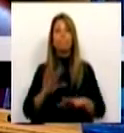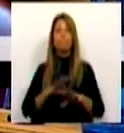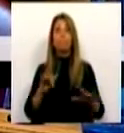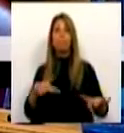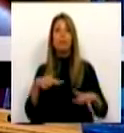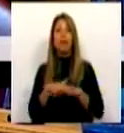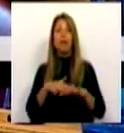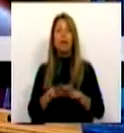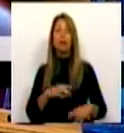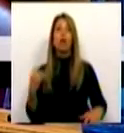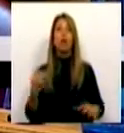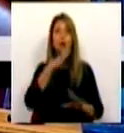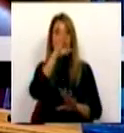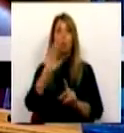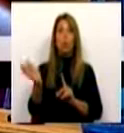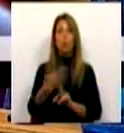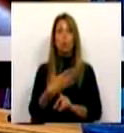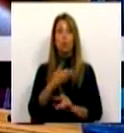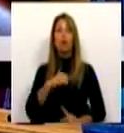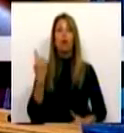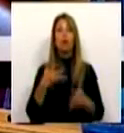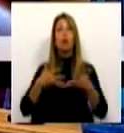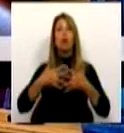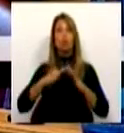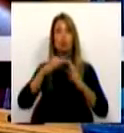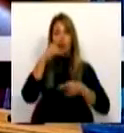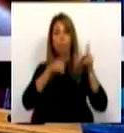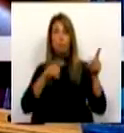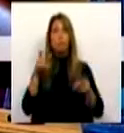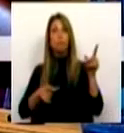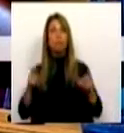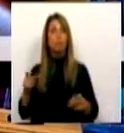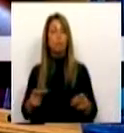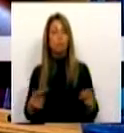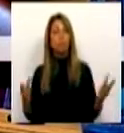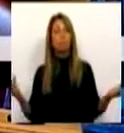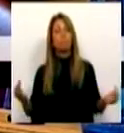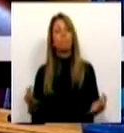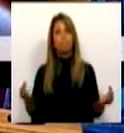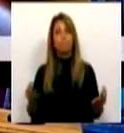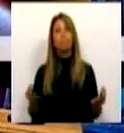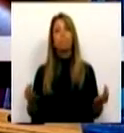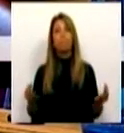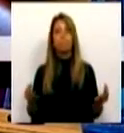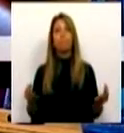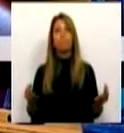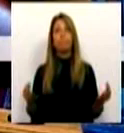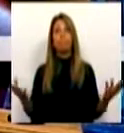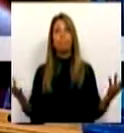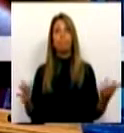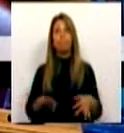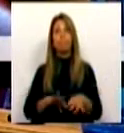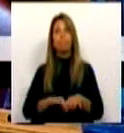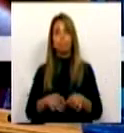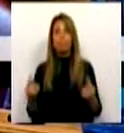de consular e à nossa estrutura de pessoal, que ficou relativamente esclerosado. E